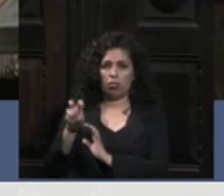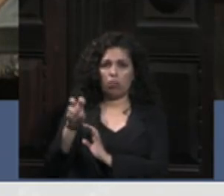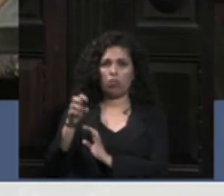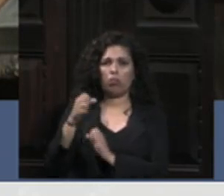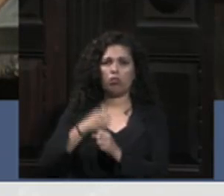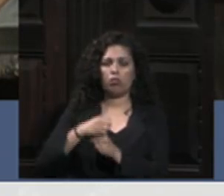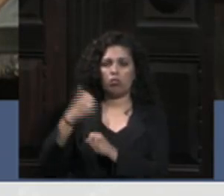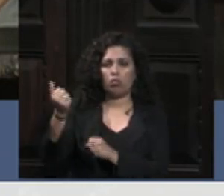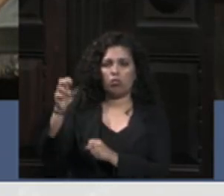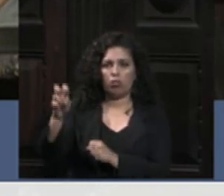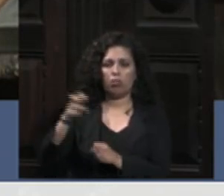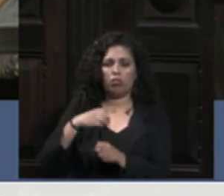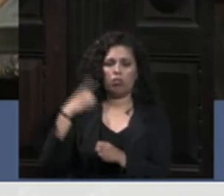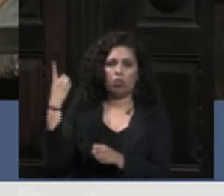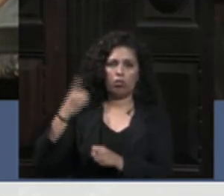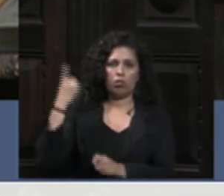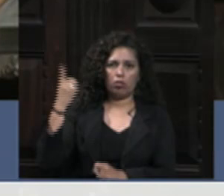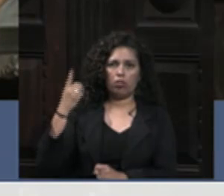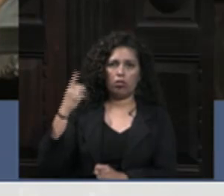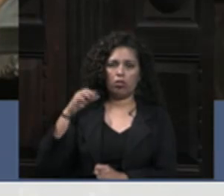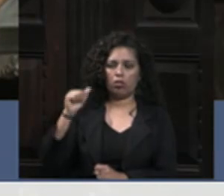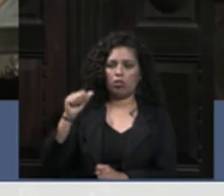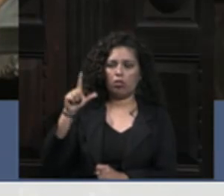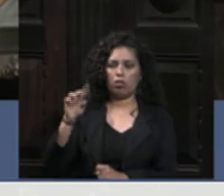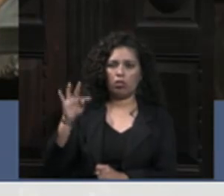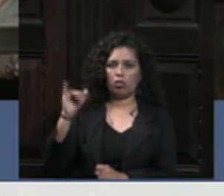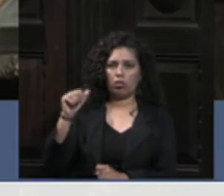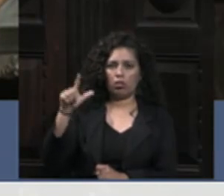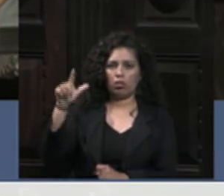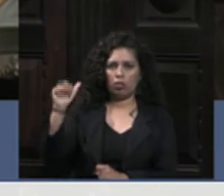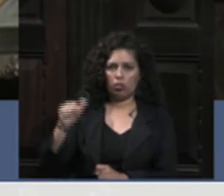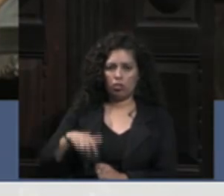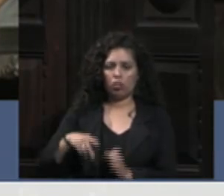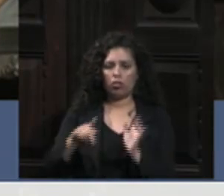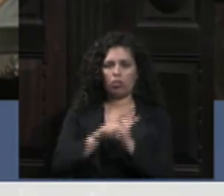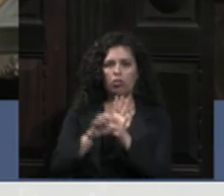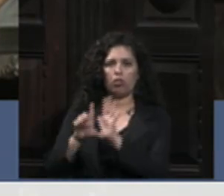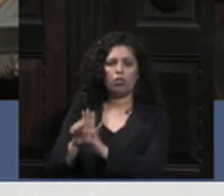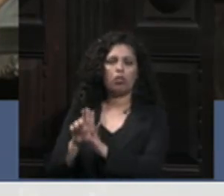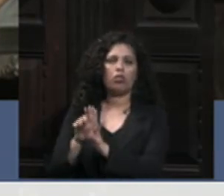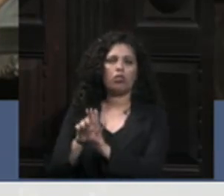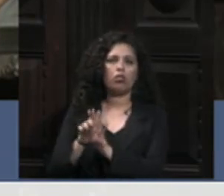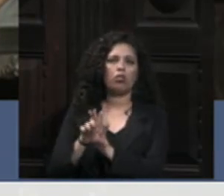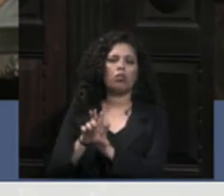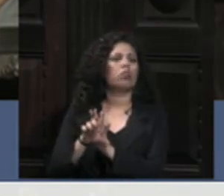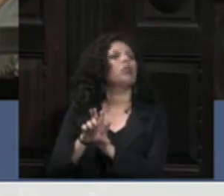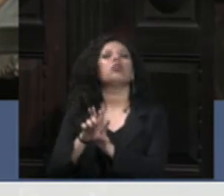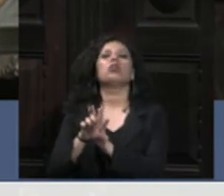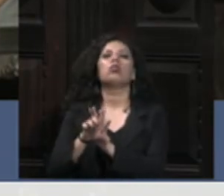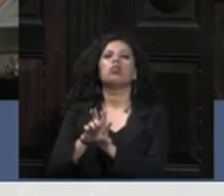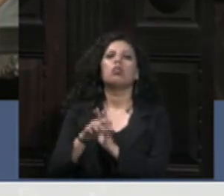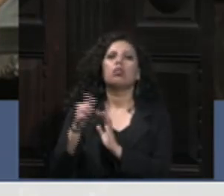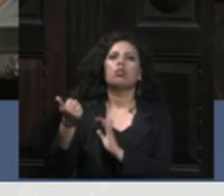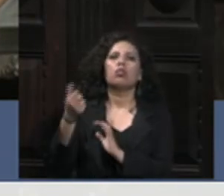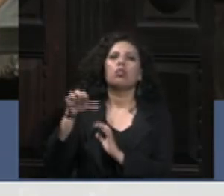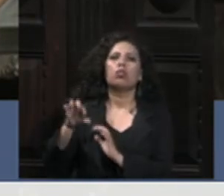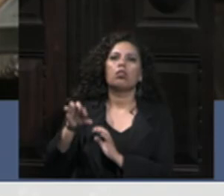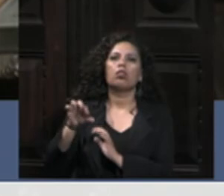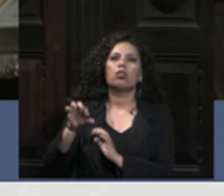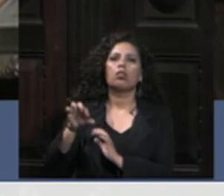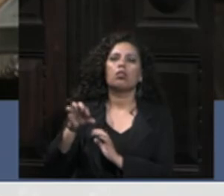645/2015, de autoria do deputado Átila Nunes. Projeto de Lei número